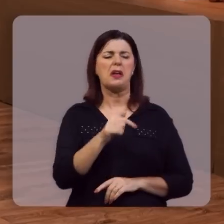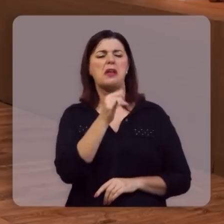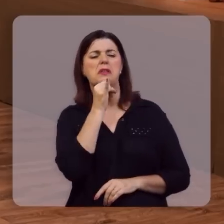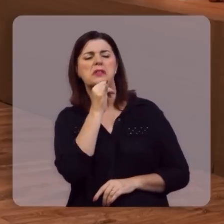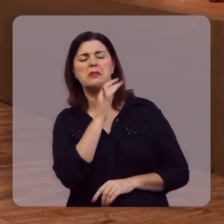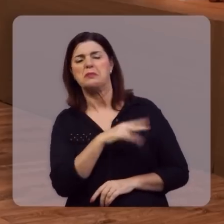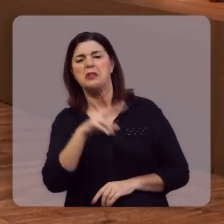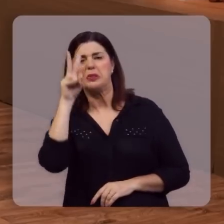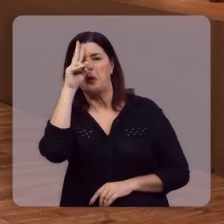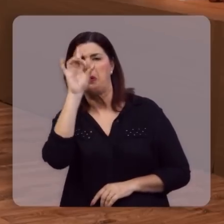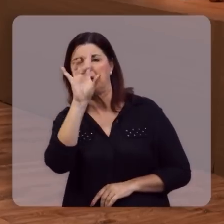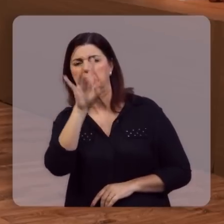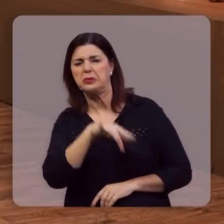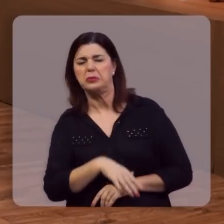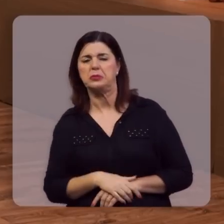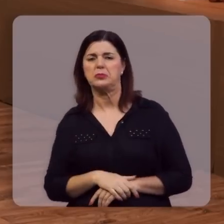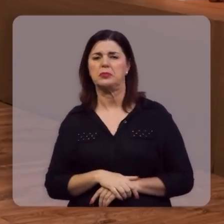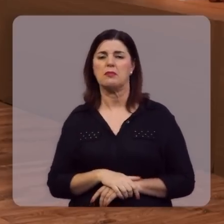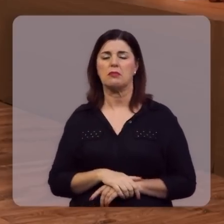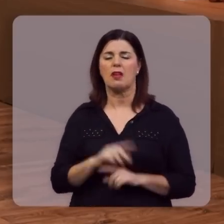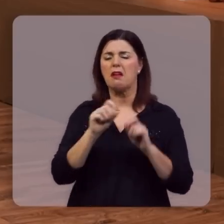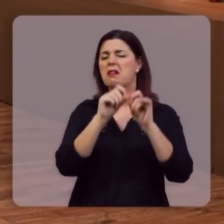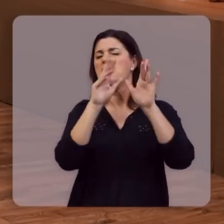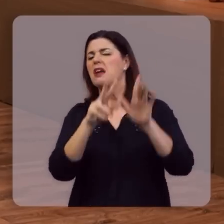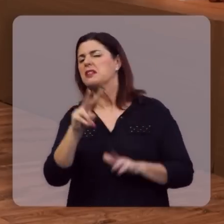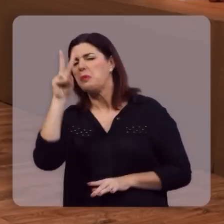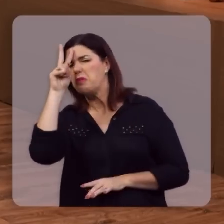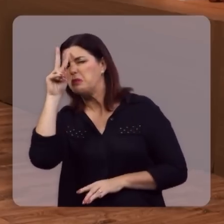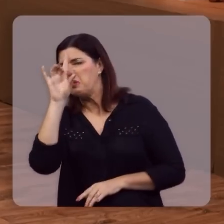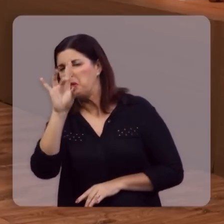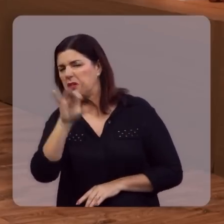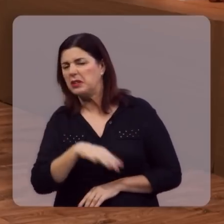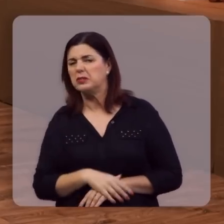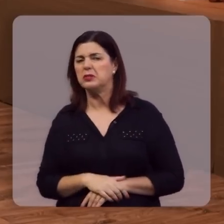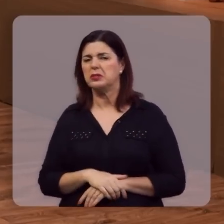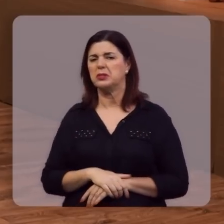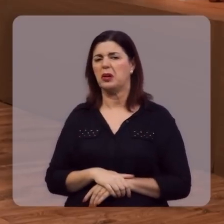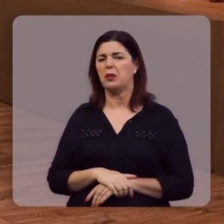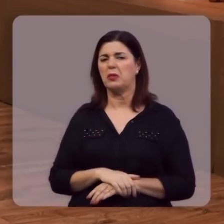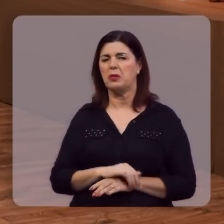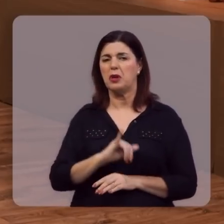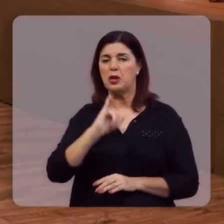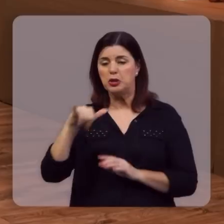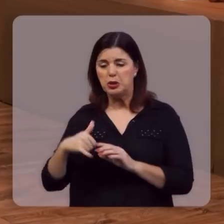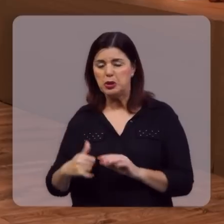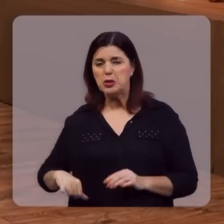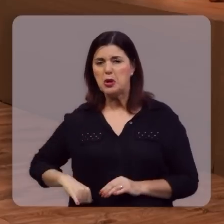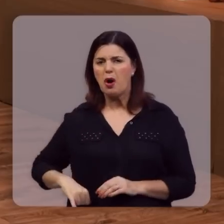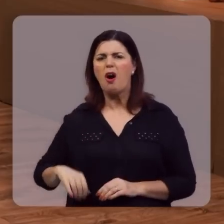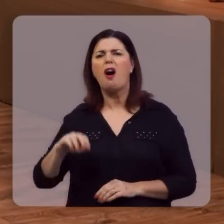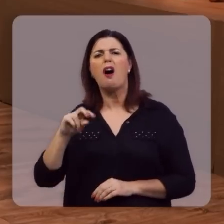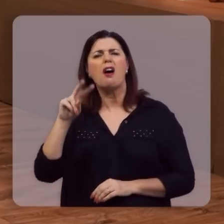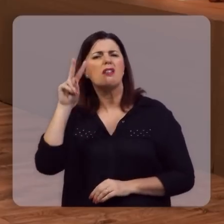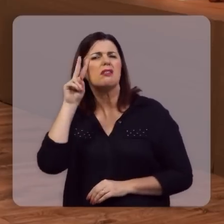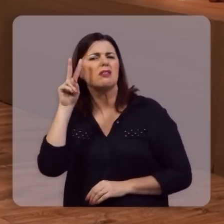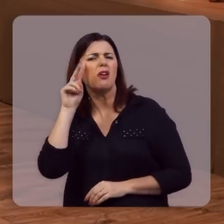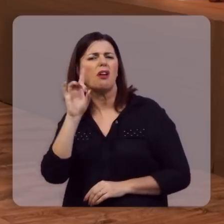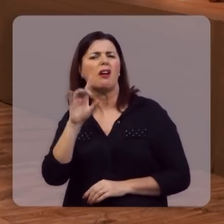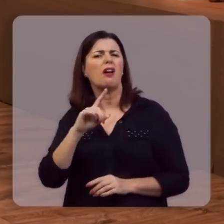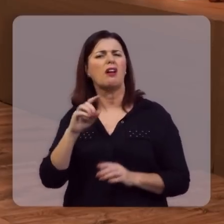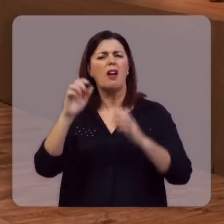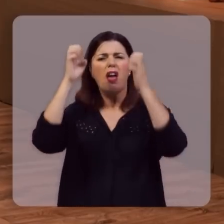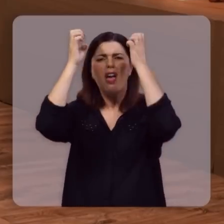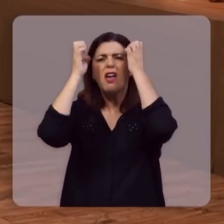um mito. A criação é um mito, o livro de Jó é um mito, o livro de Esther é